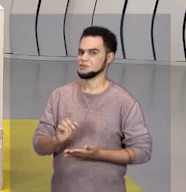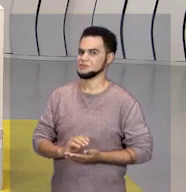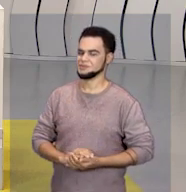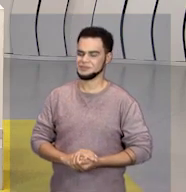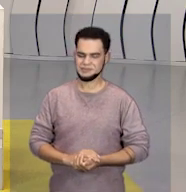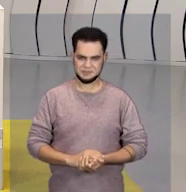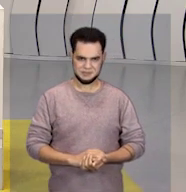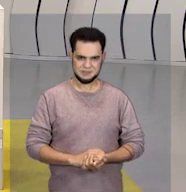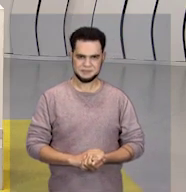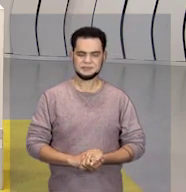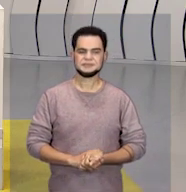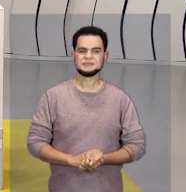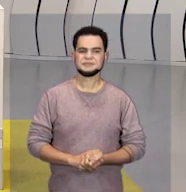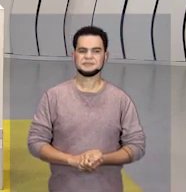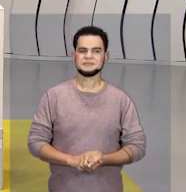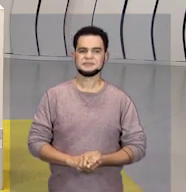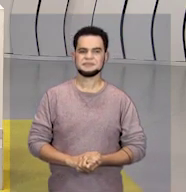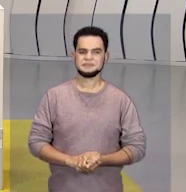ok?